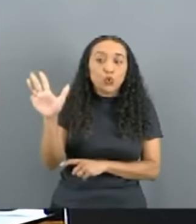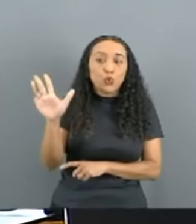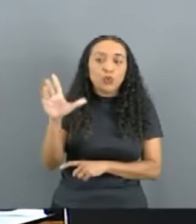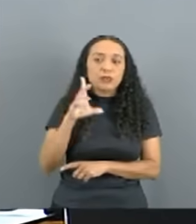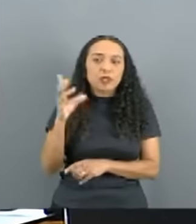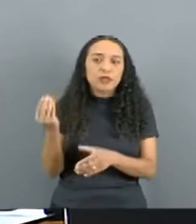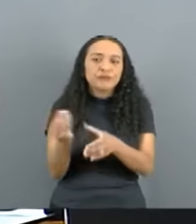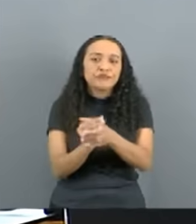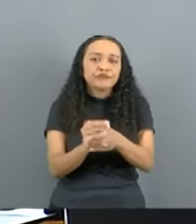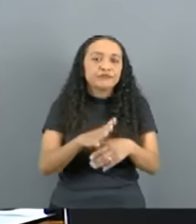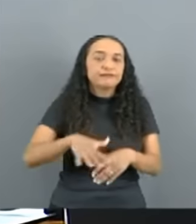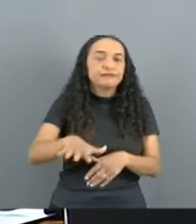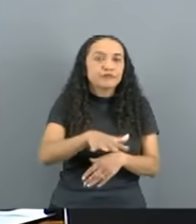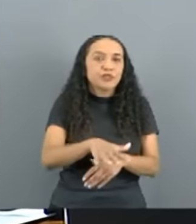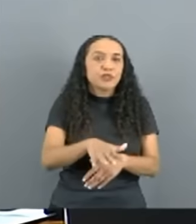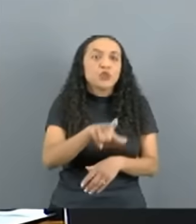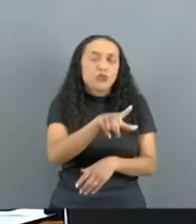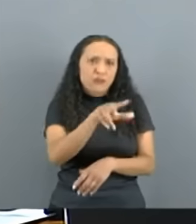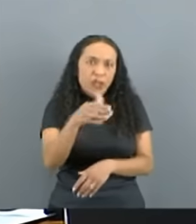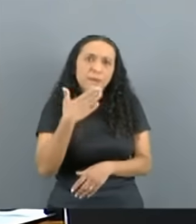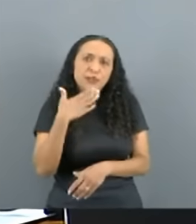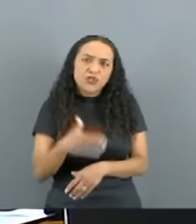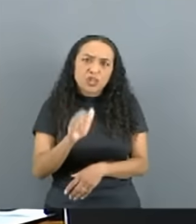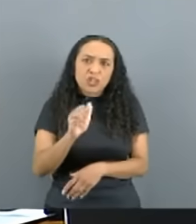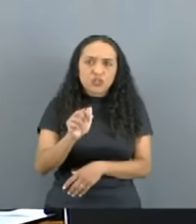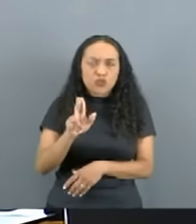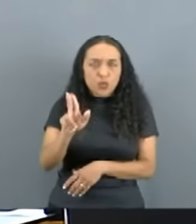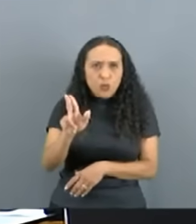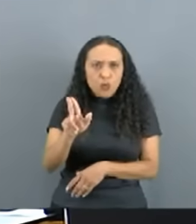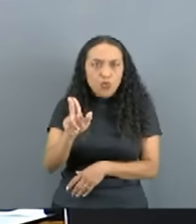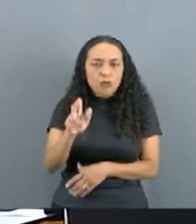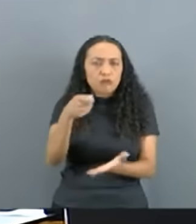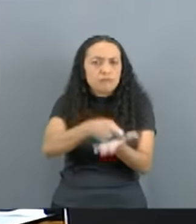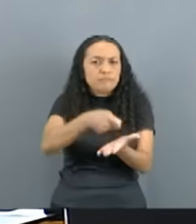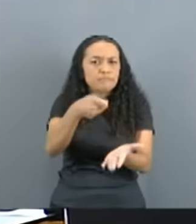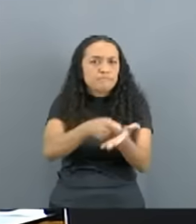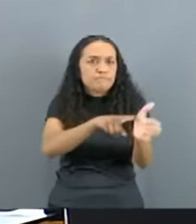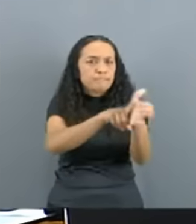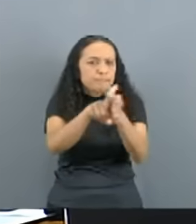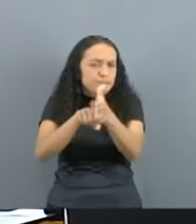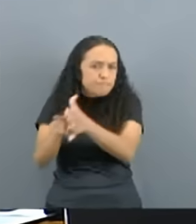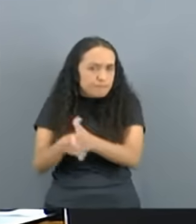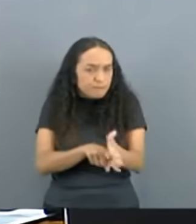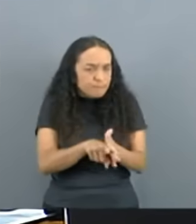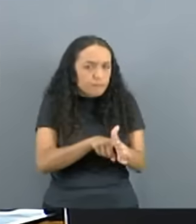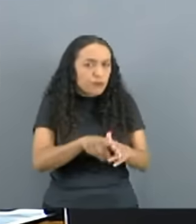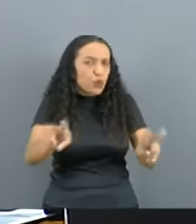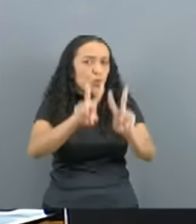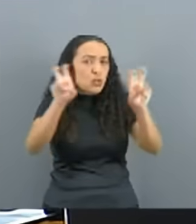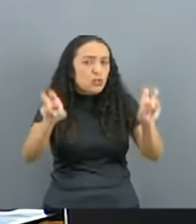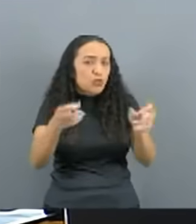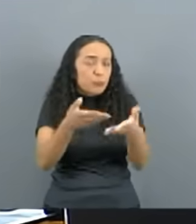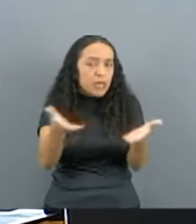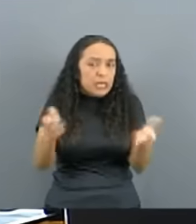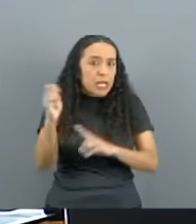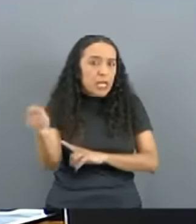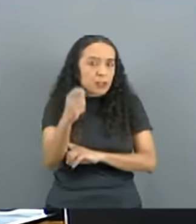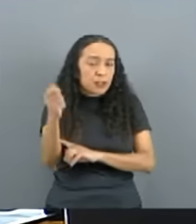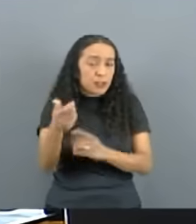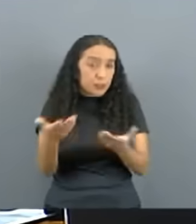senhor pedirá à Advocacia Geral da União que intensifique as investigações sobre essa